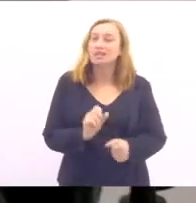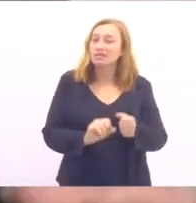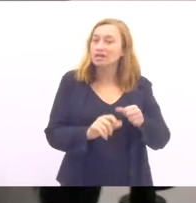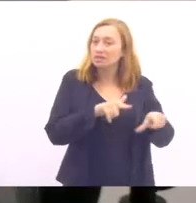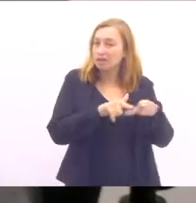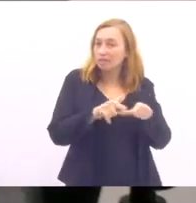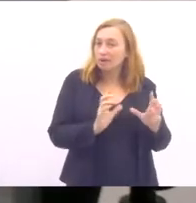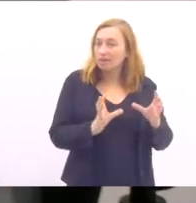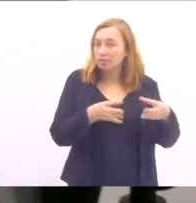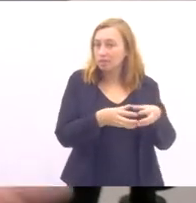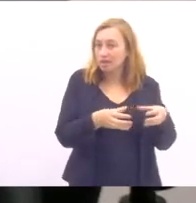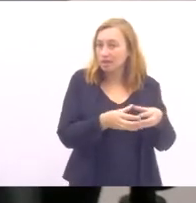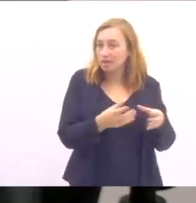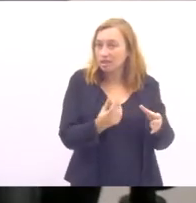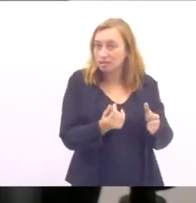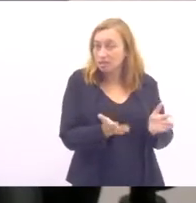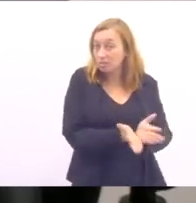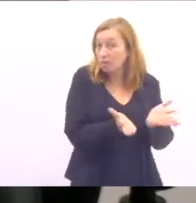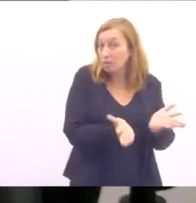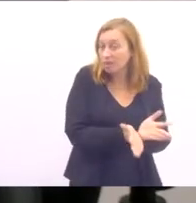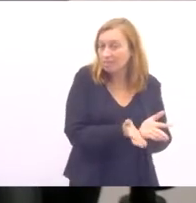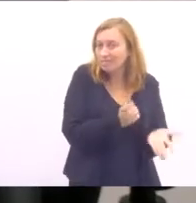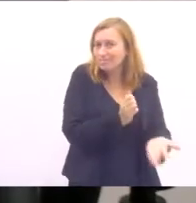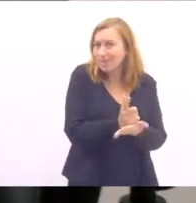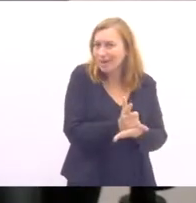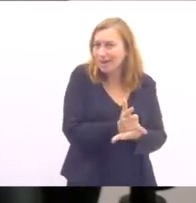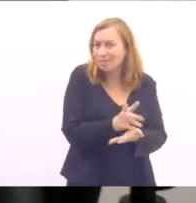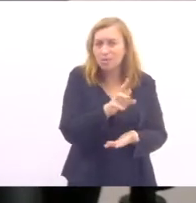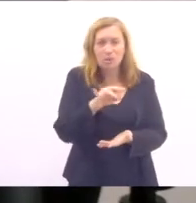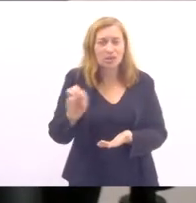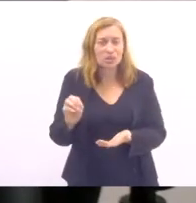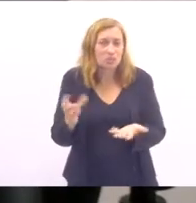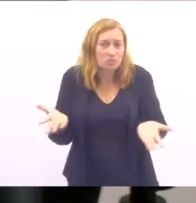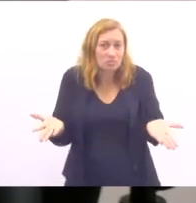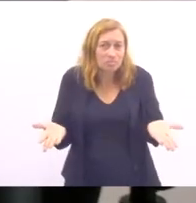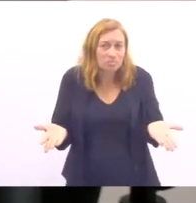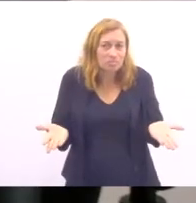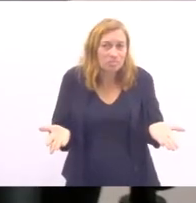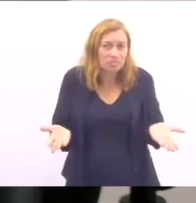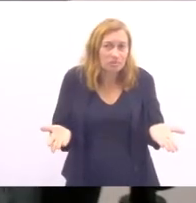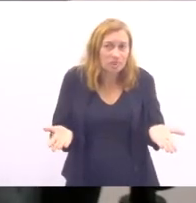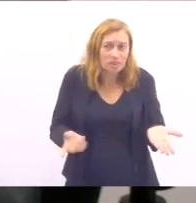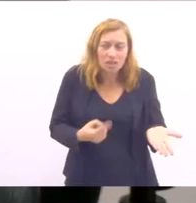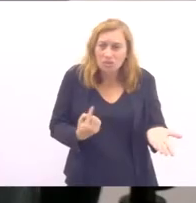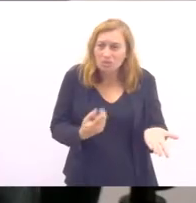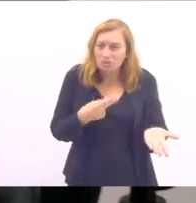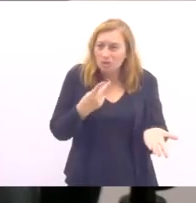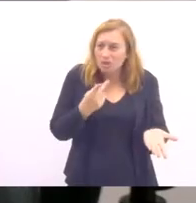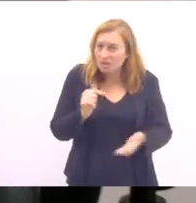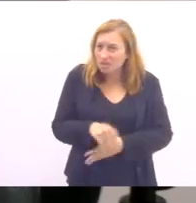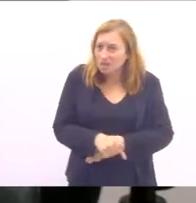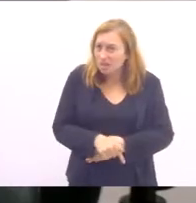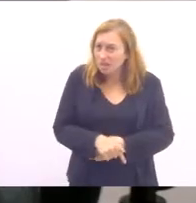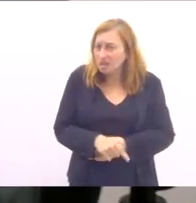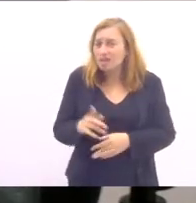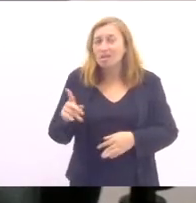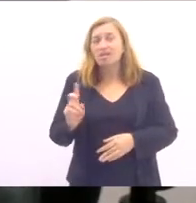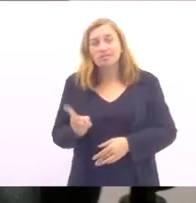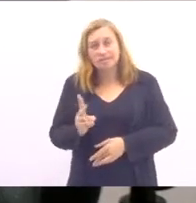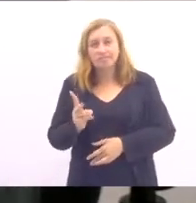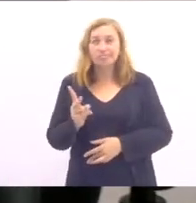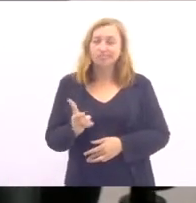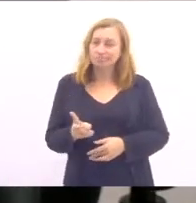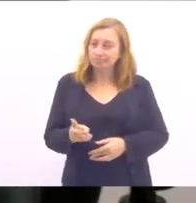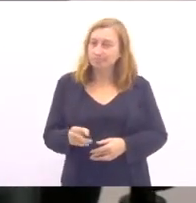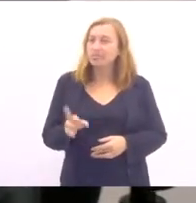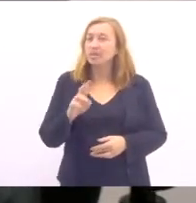cooperado de baixa renda tem que pagar pelo resíduo, né? E nós não estamos falando aqui, porque a todo momento vem